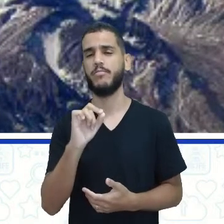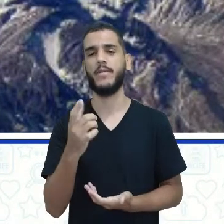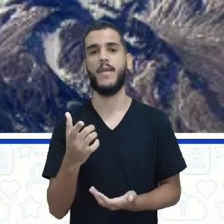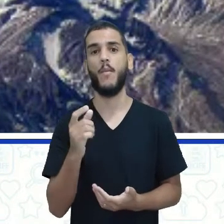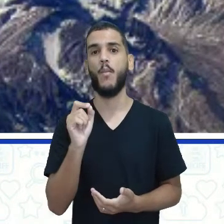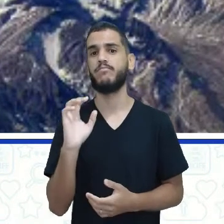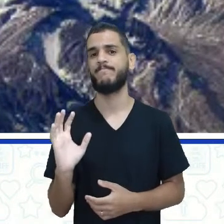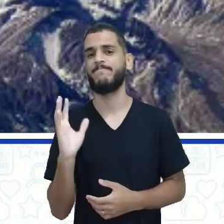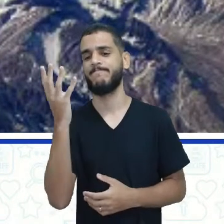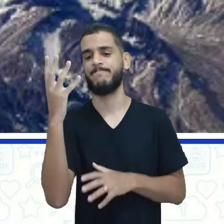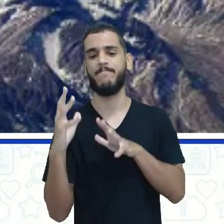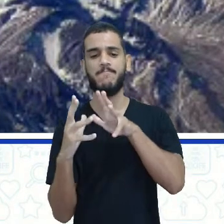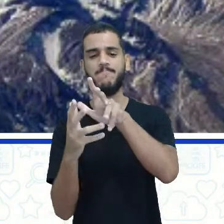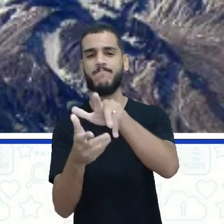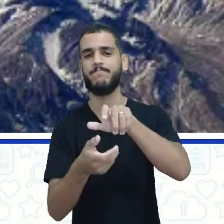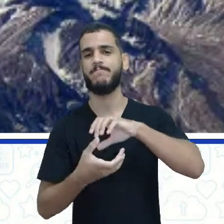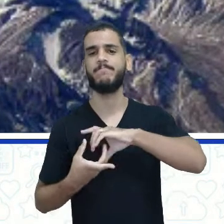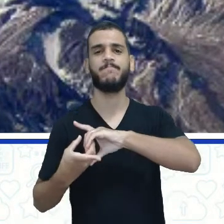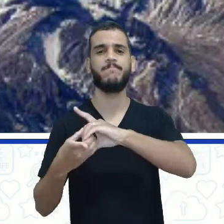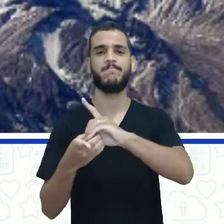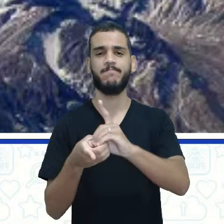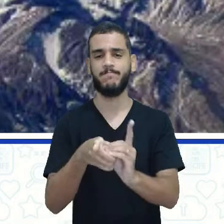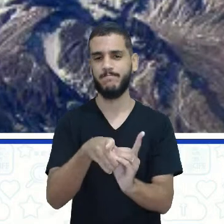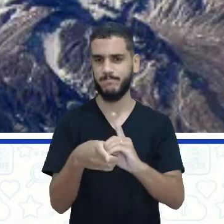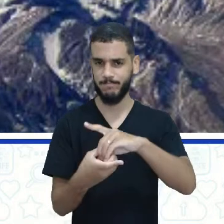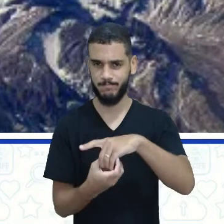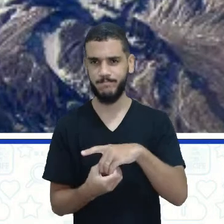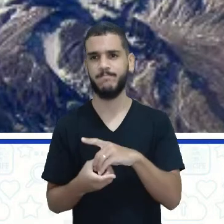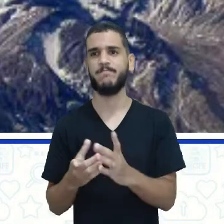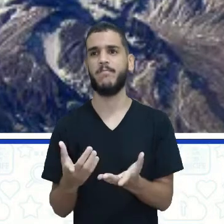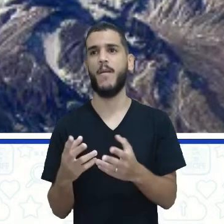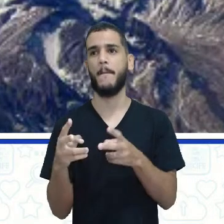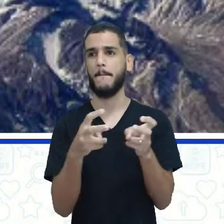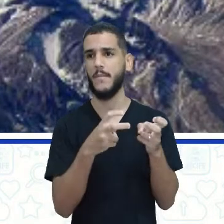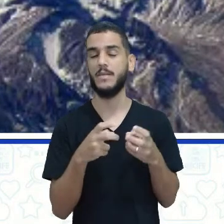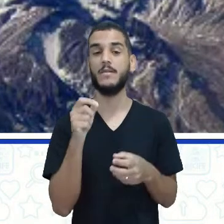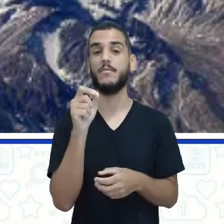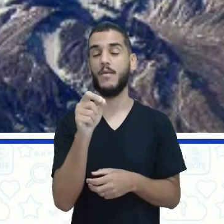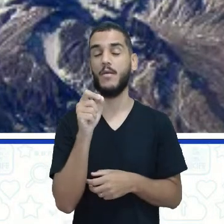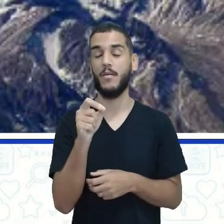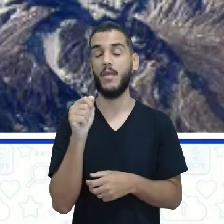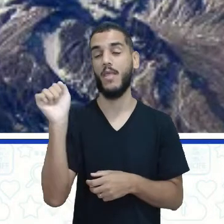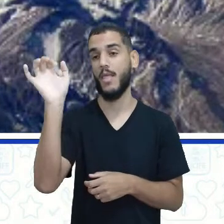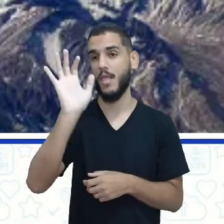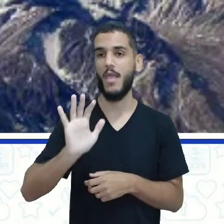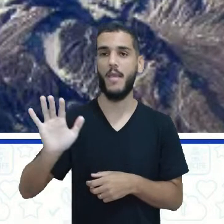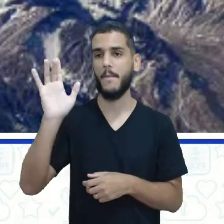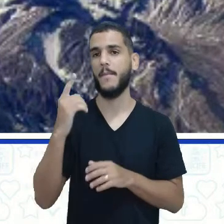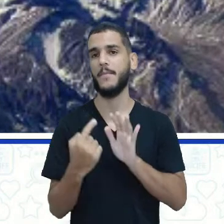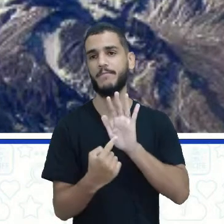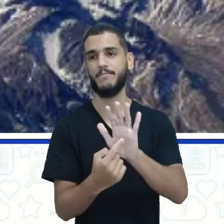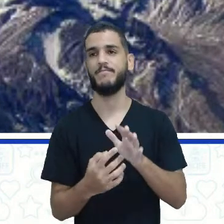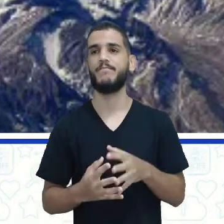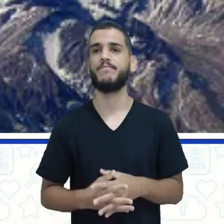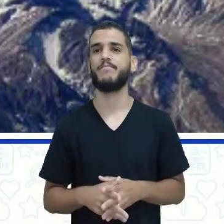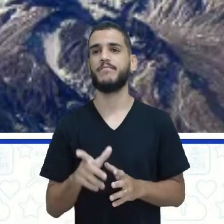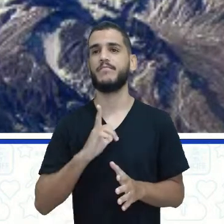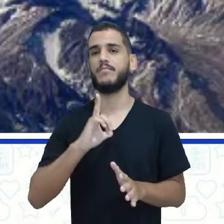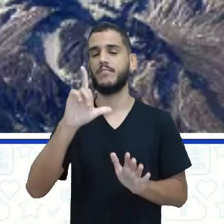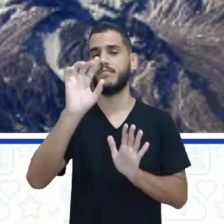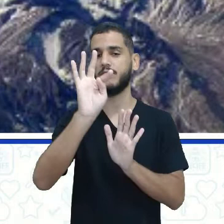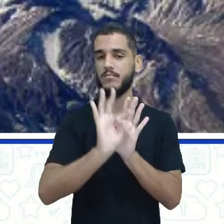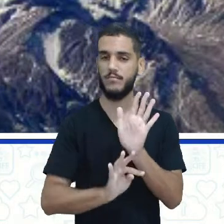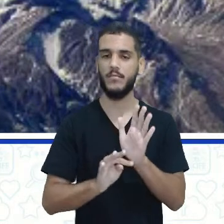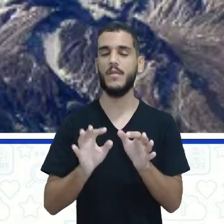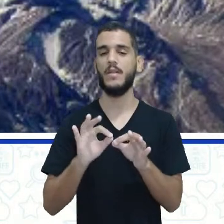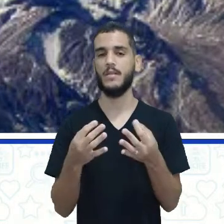globalização no mundo, gente. Observa aí essas imagens que eu trouxe para vocês. Eu trago um textozinho simples,